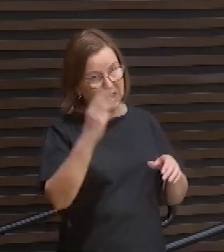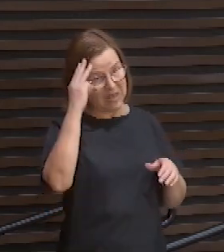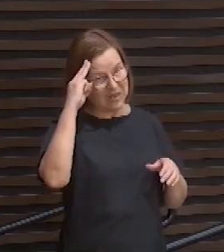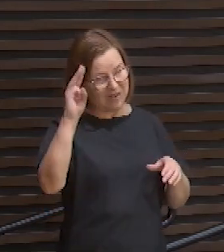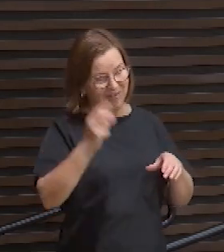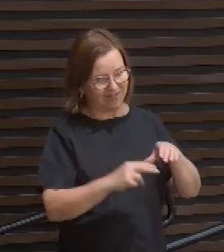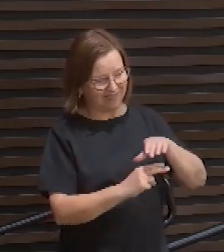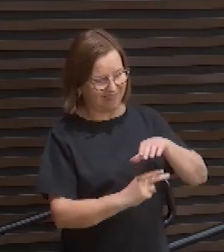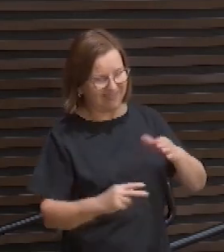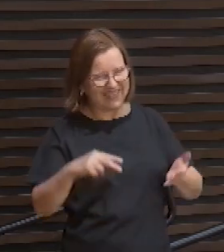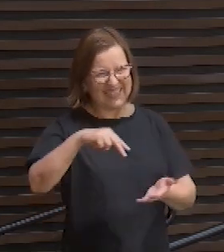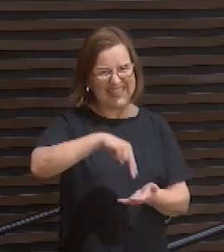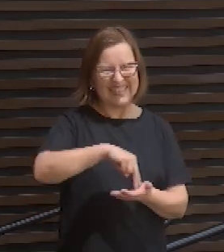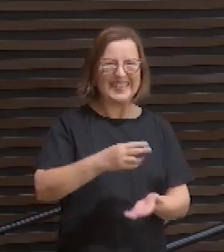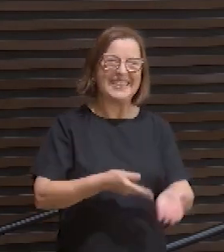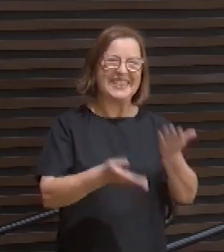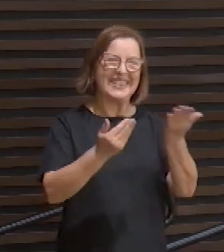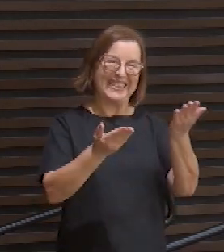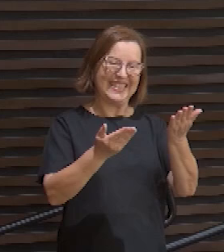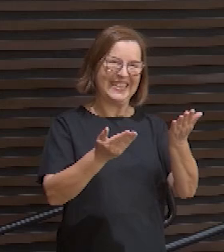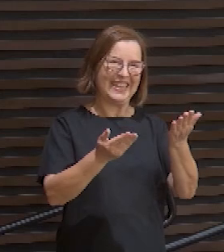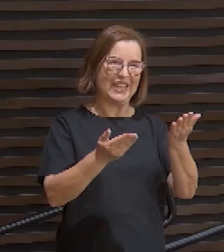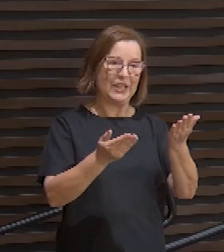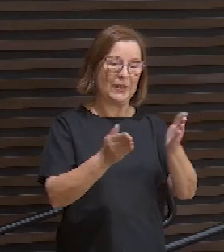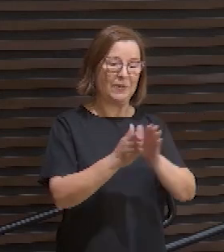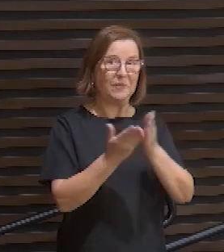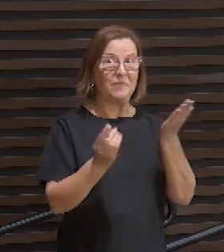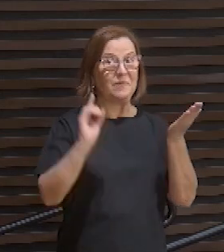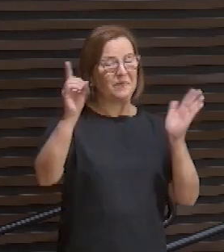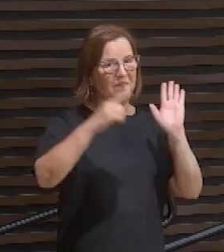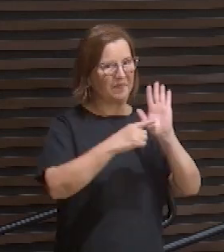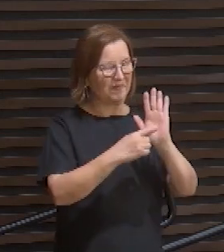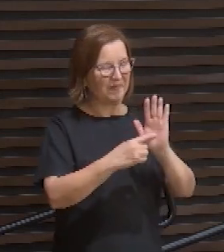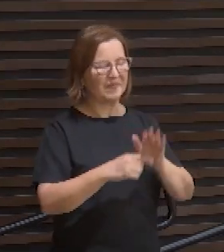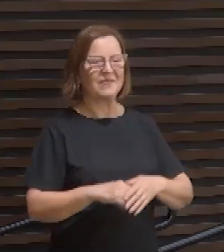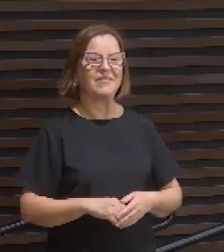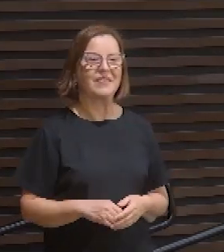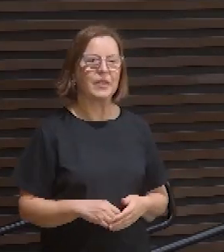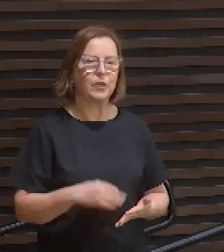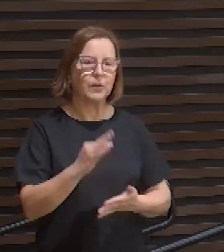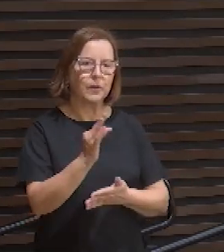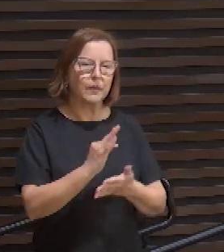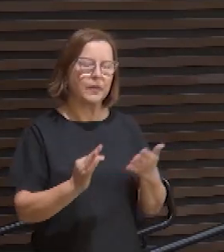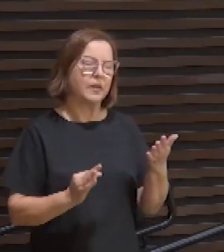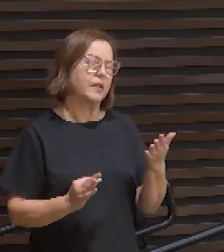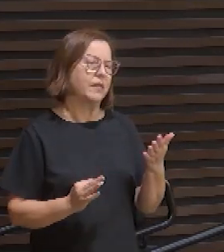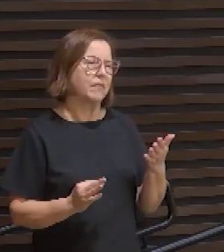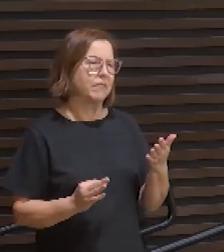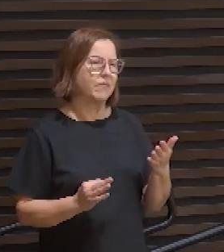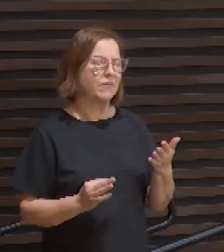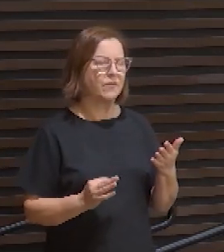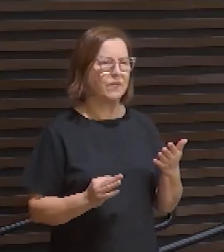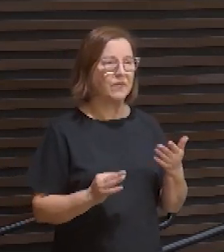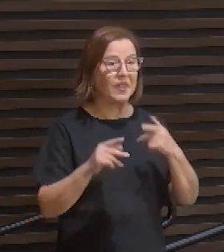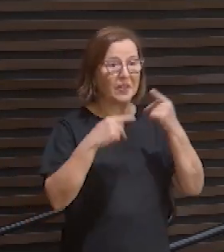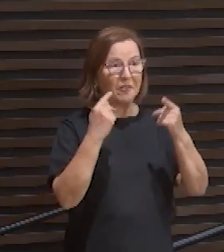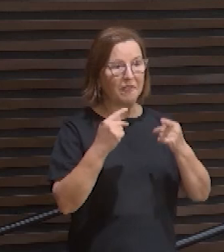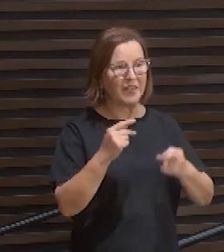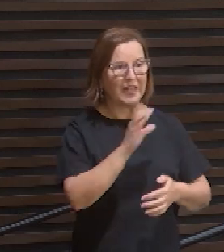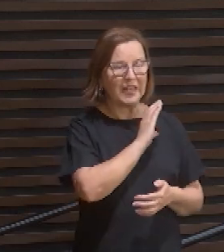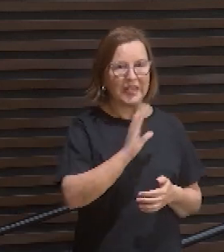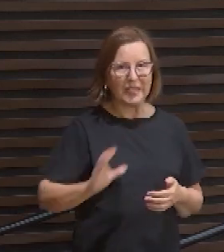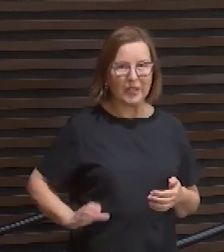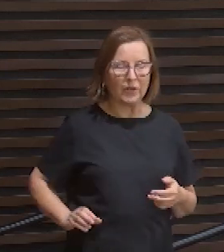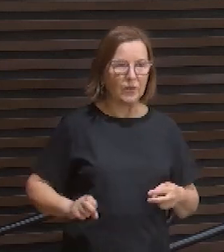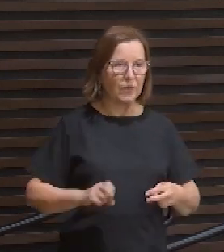foi ressuscitado, segundo as Escrituras. O texto mais emblemático que fala que Cristo morreu pelos nossos pecados